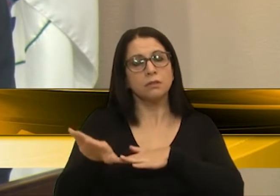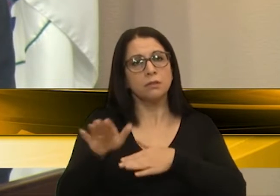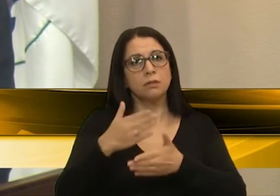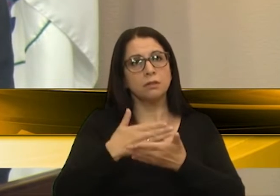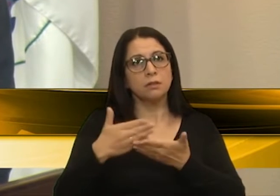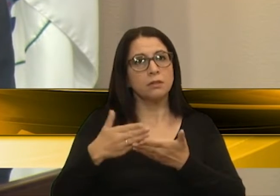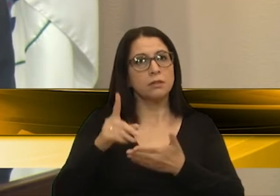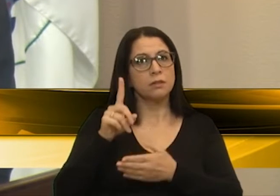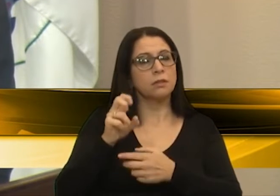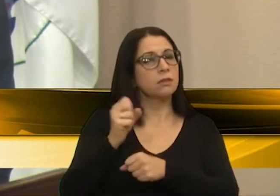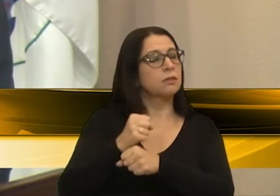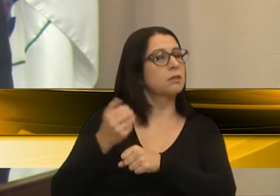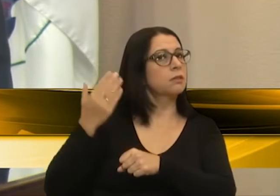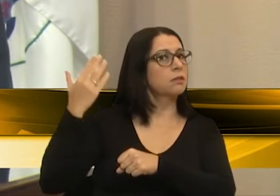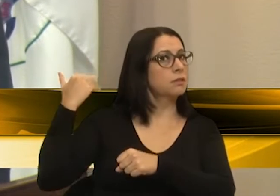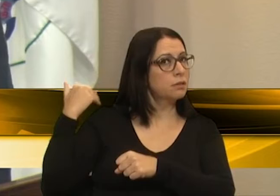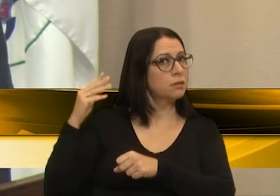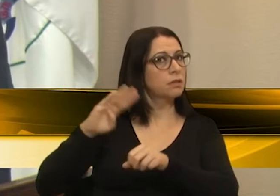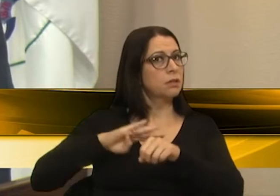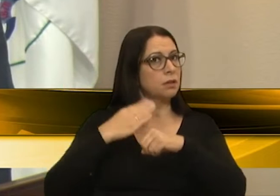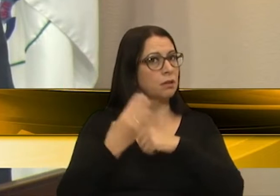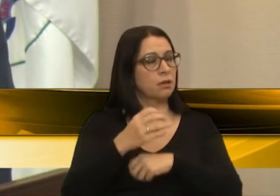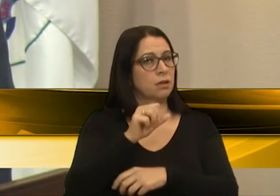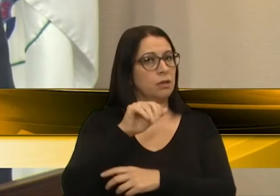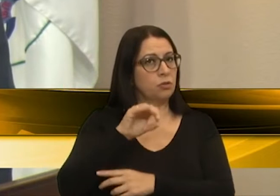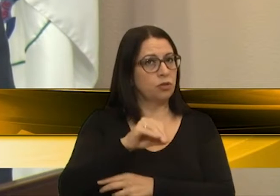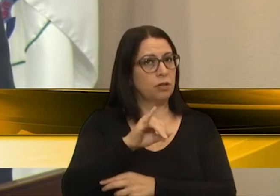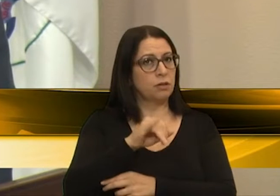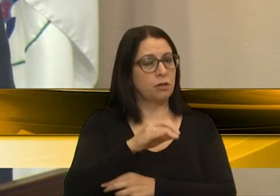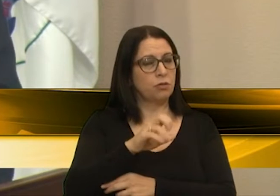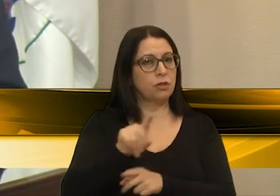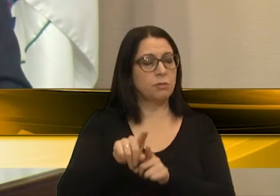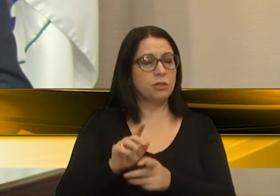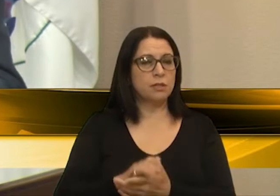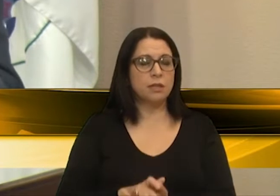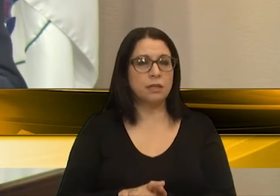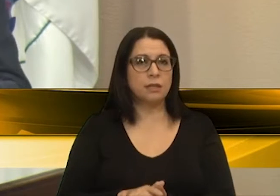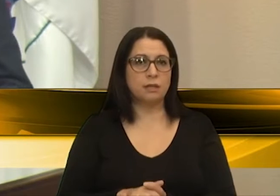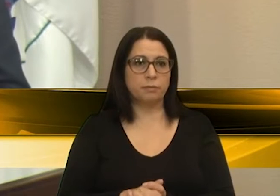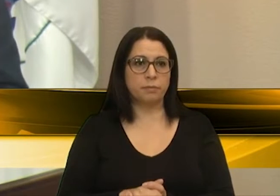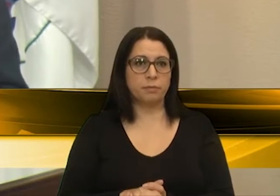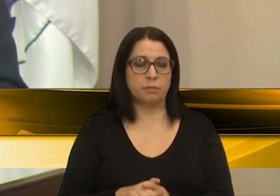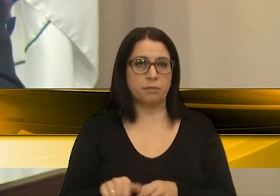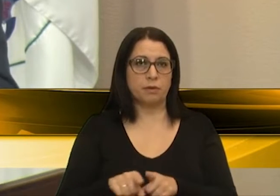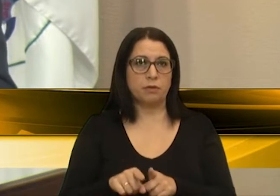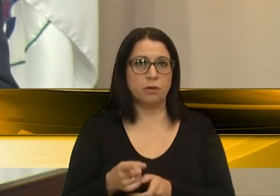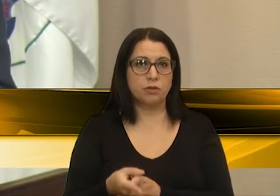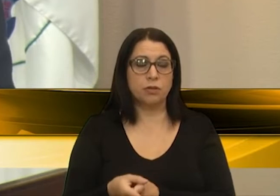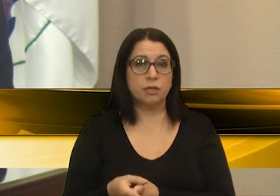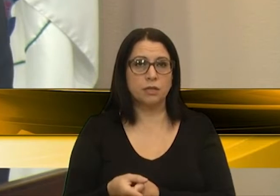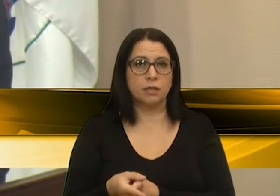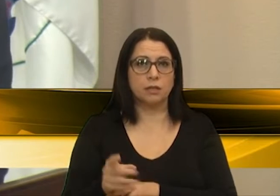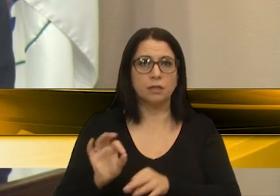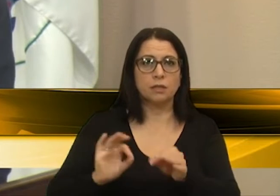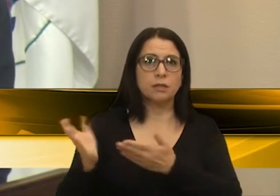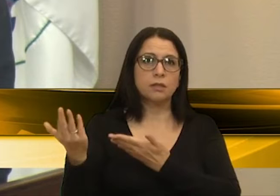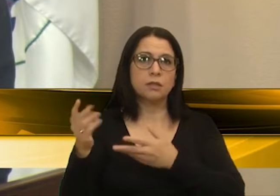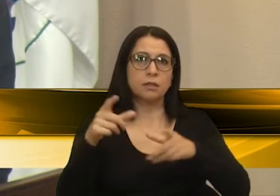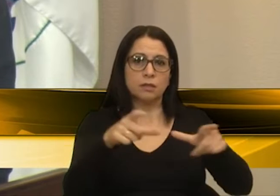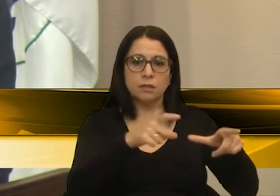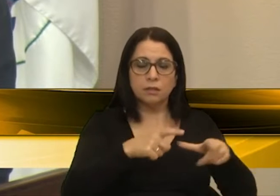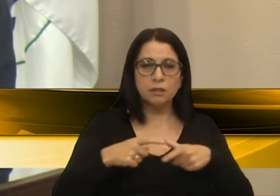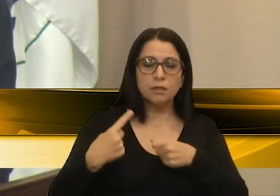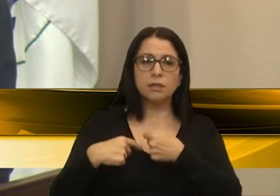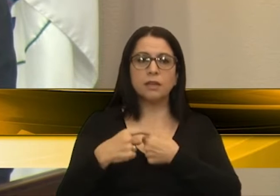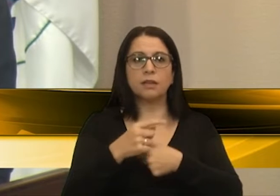há 15 anos, lá no bairro São José, né, com os grupos de jovens que se articulavam ali naquela região da